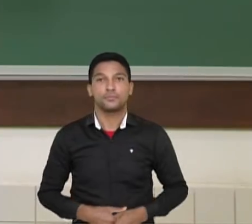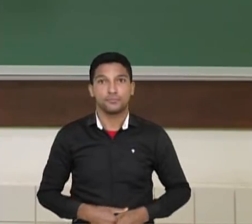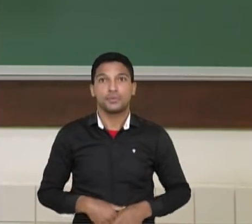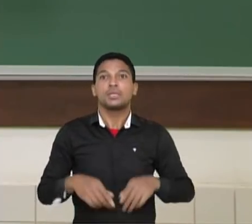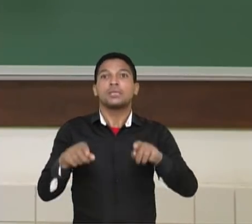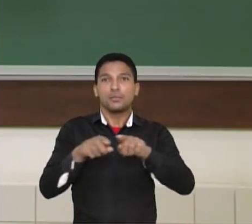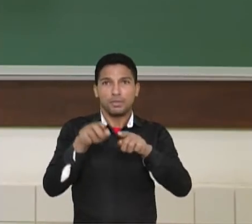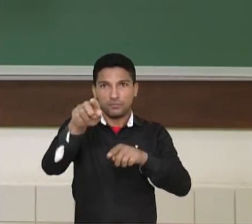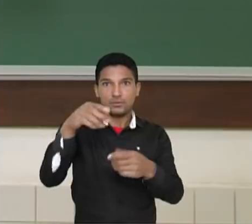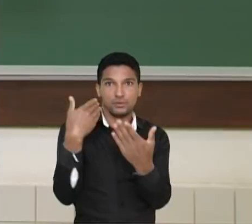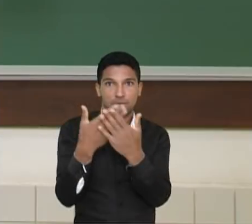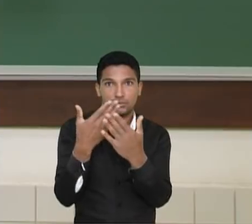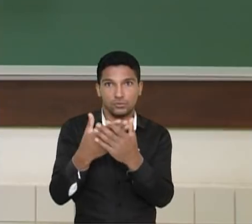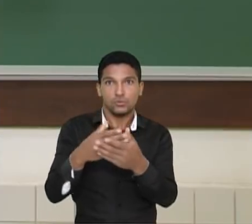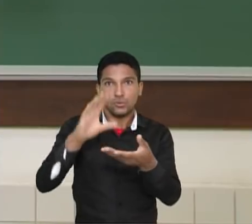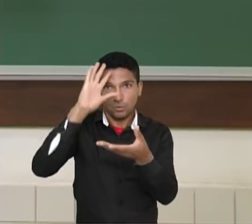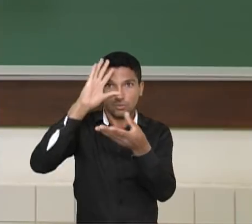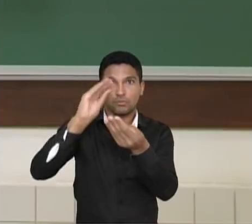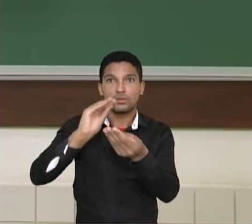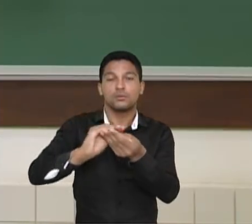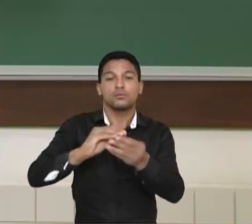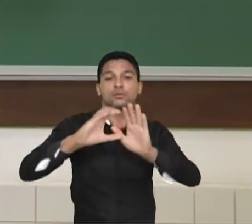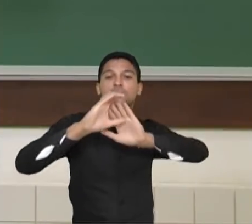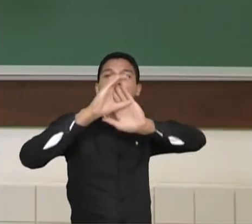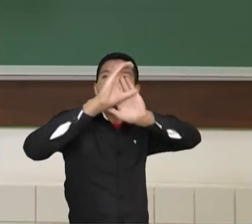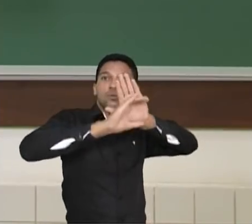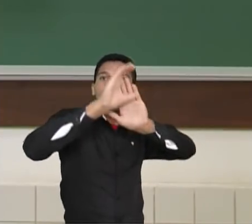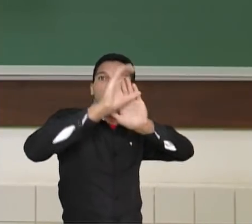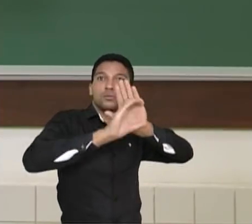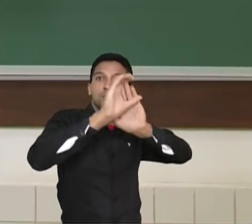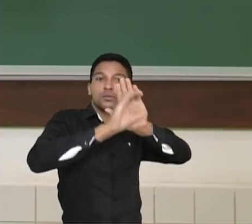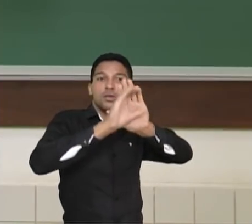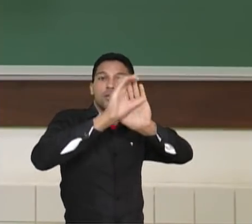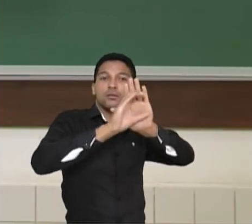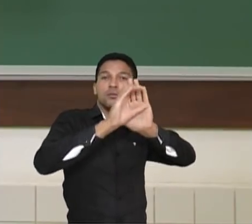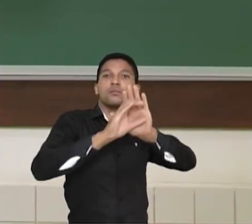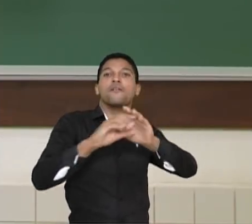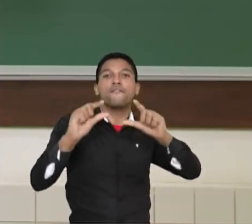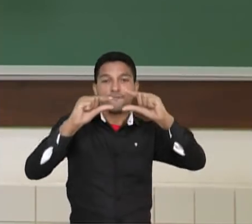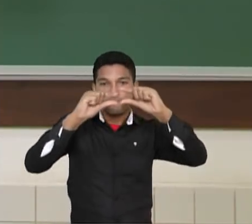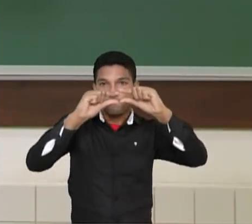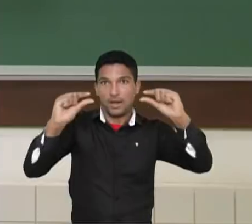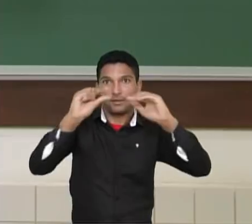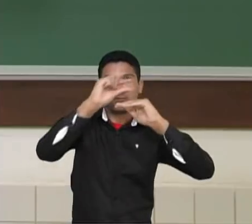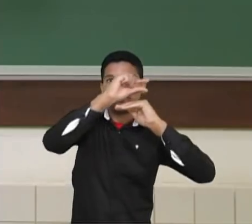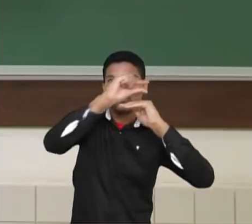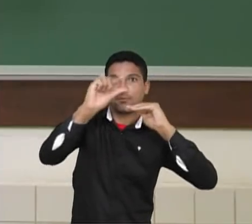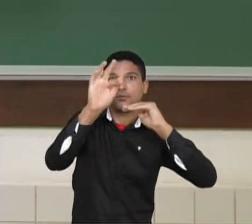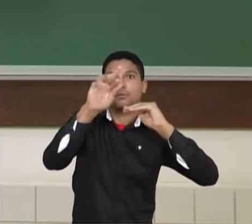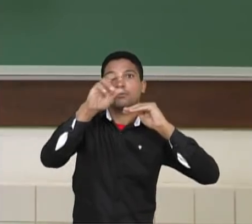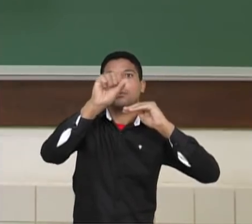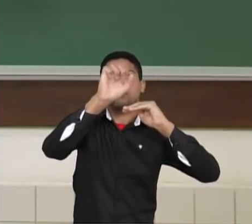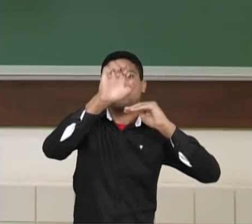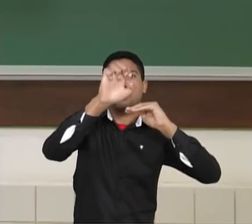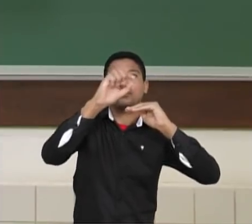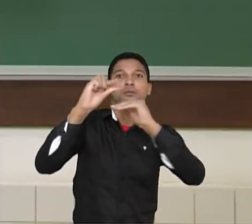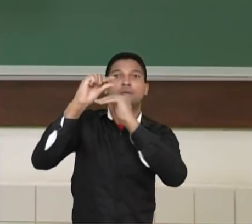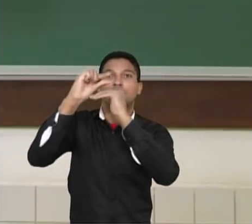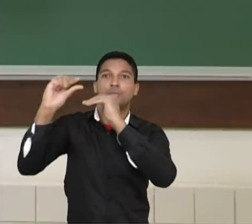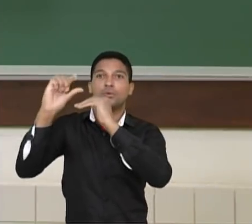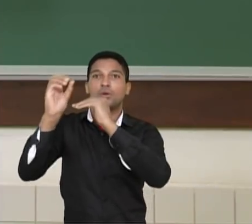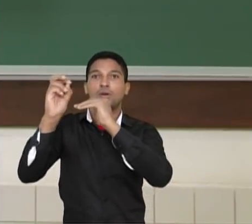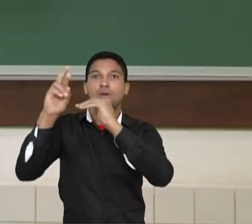frase, oração e período, certo? Esses conceitos aqui, eles são bem